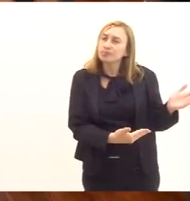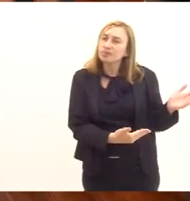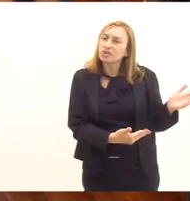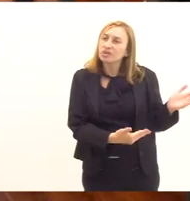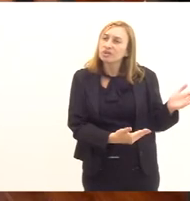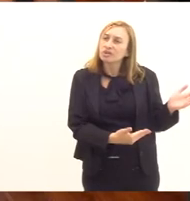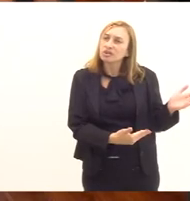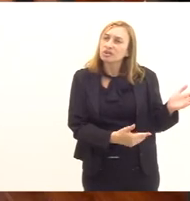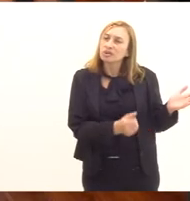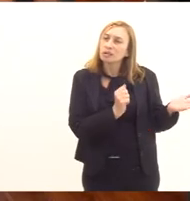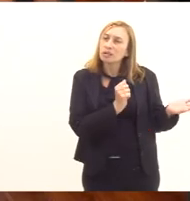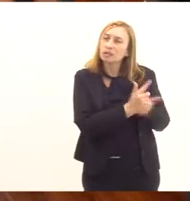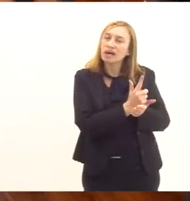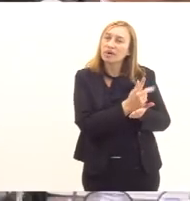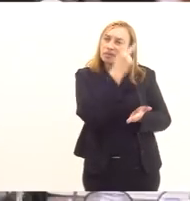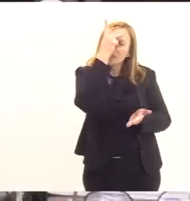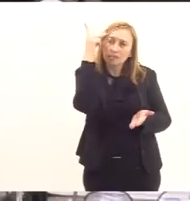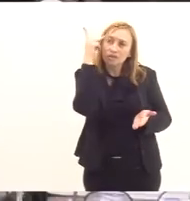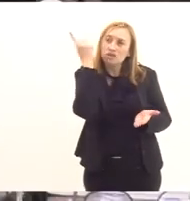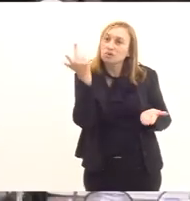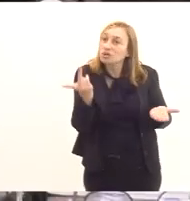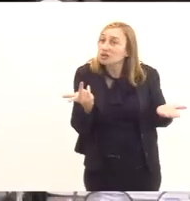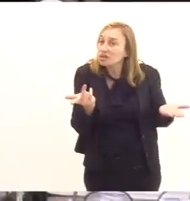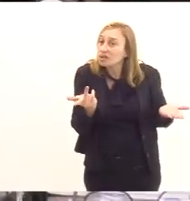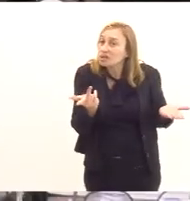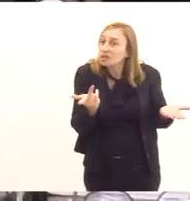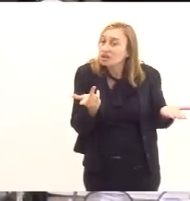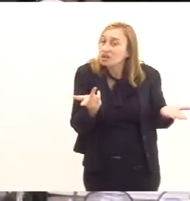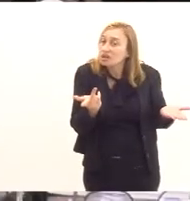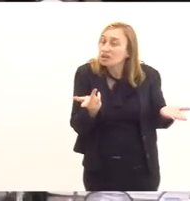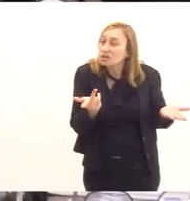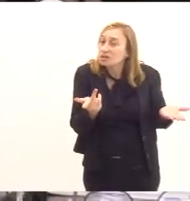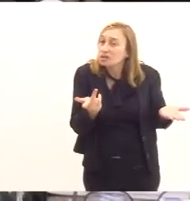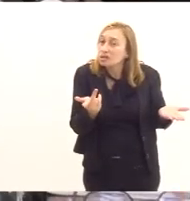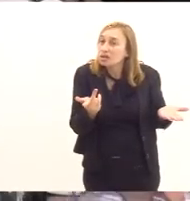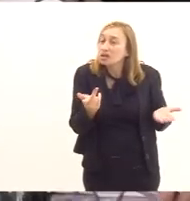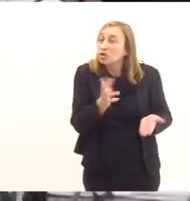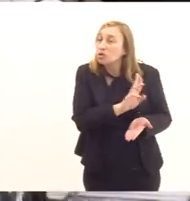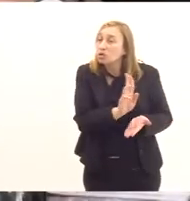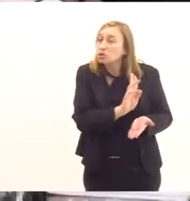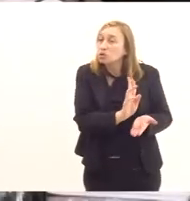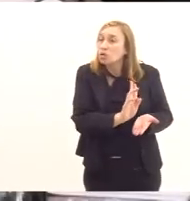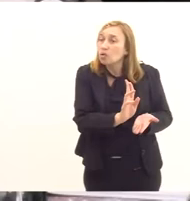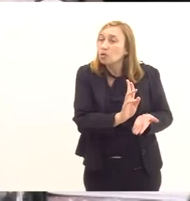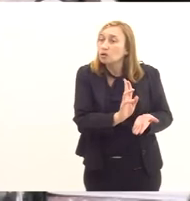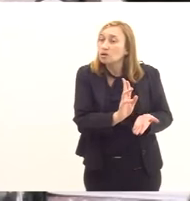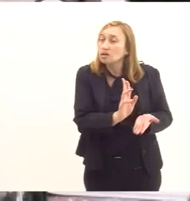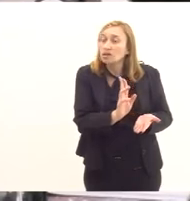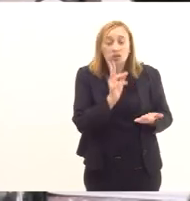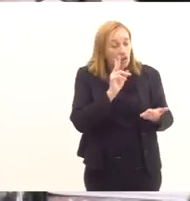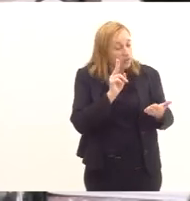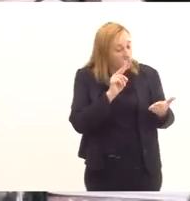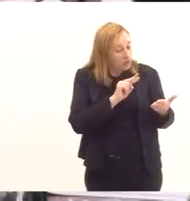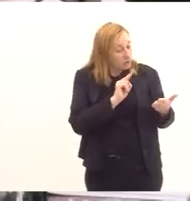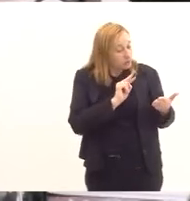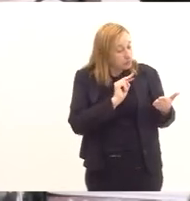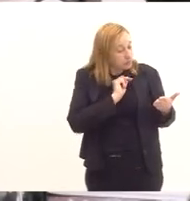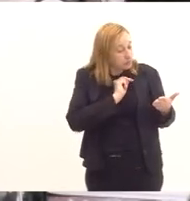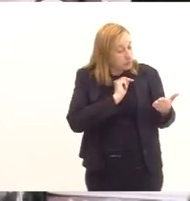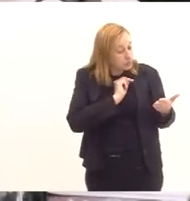olha pagamento de pessoas e ele dá o nome nós já até fazemos aqui